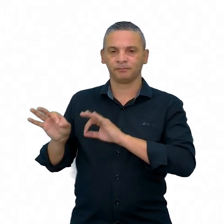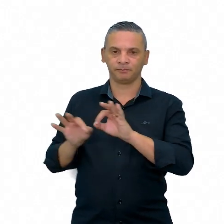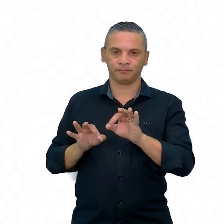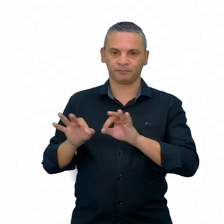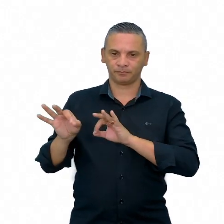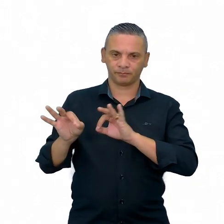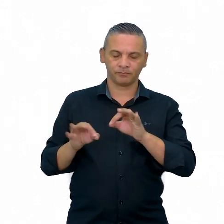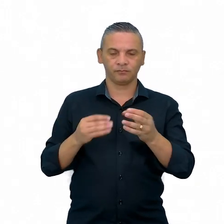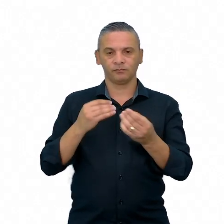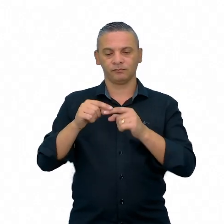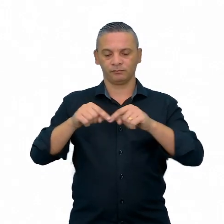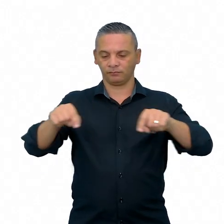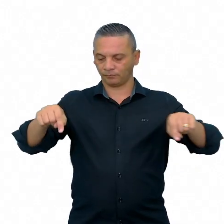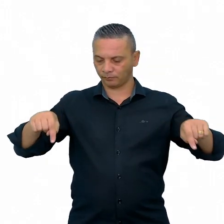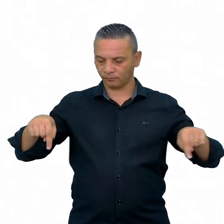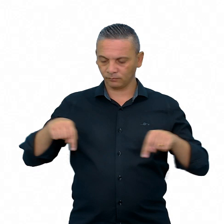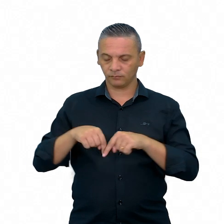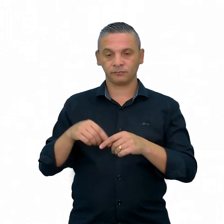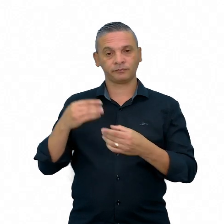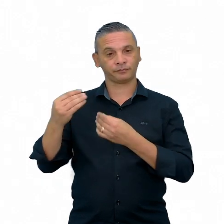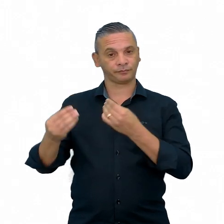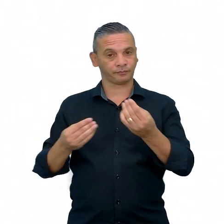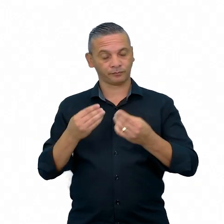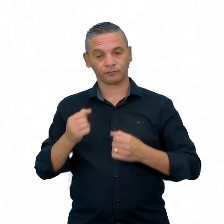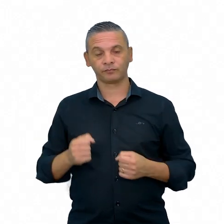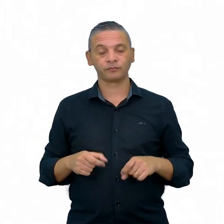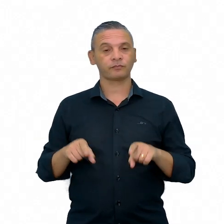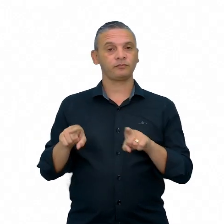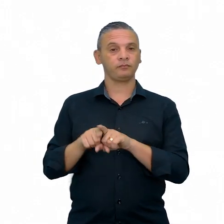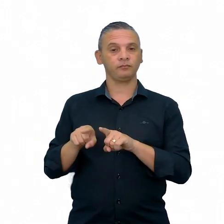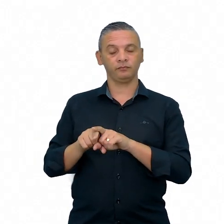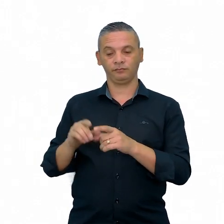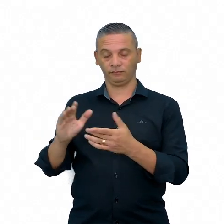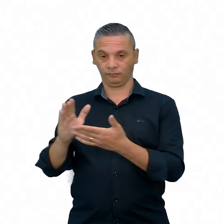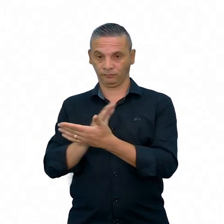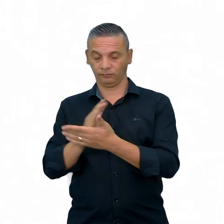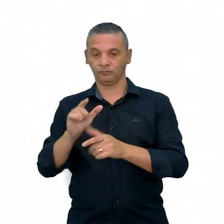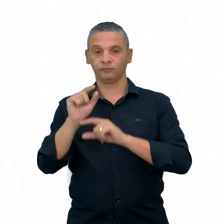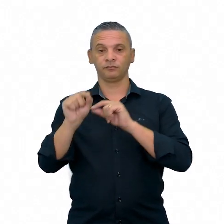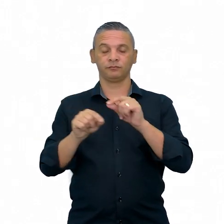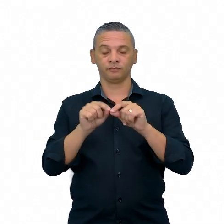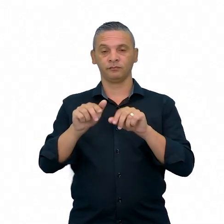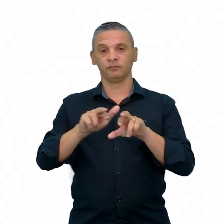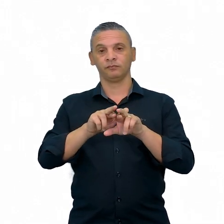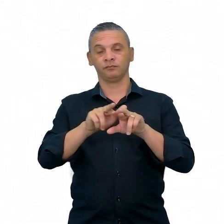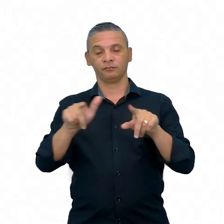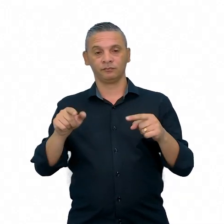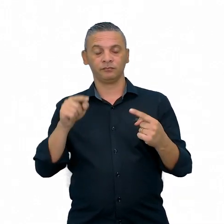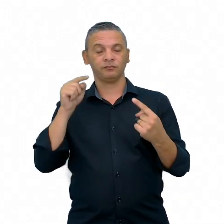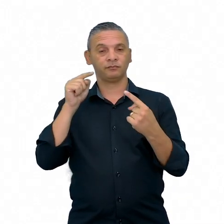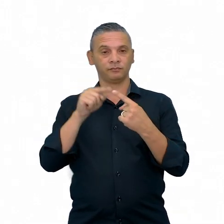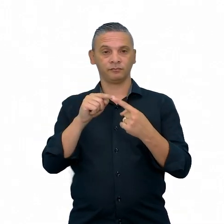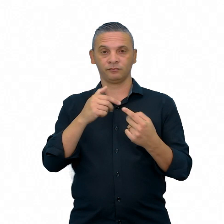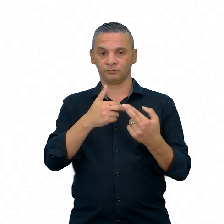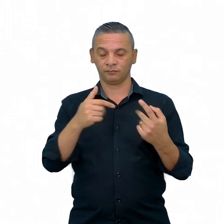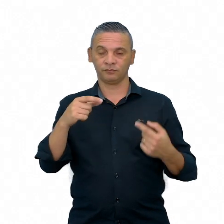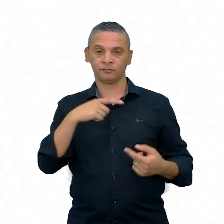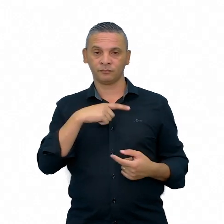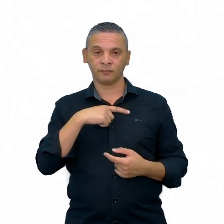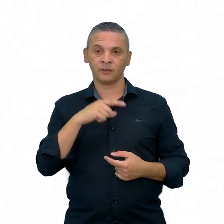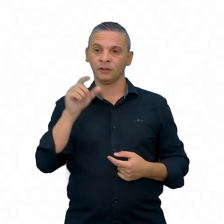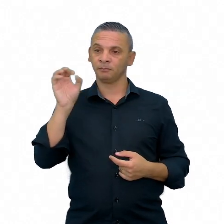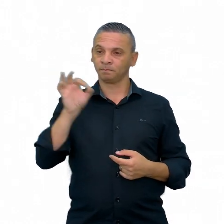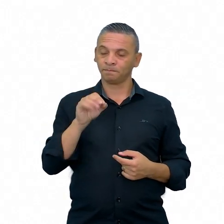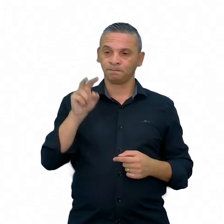organização da sala de aula, e em alguns momentos essa sala de aula ela pode estar em U. Nesse caso, especificamente dessa sequência